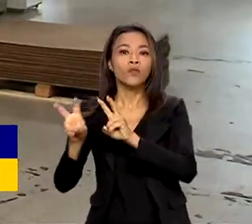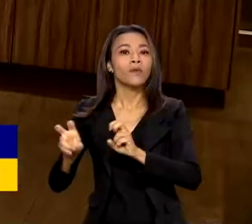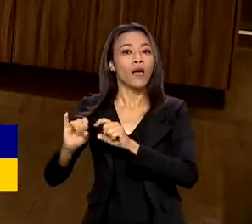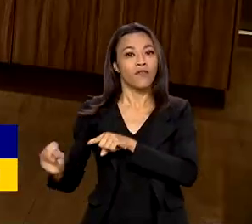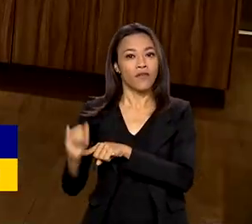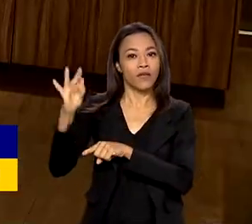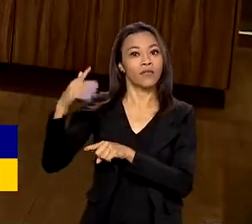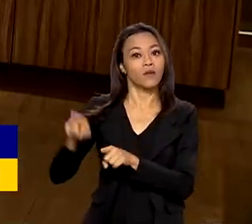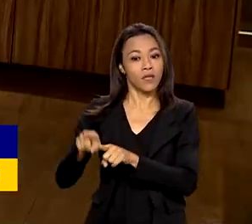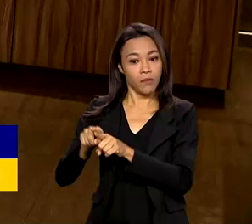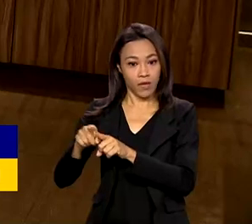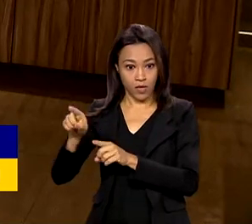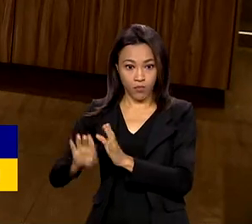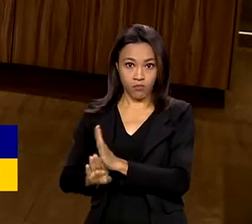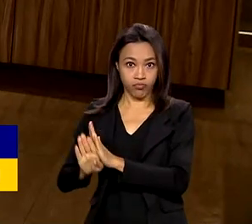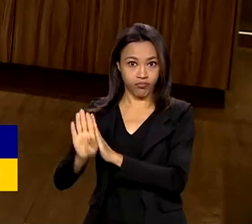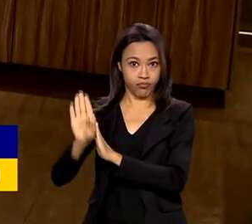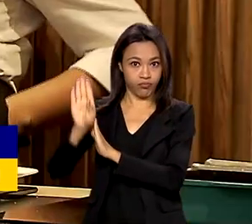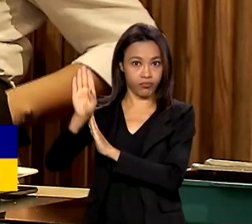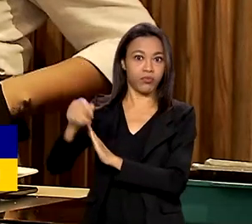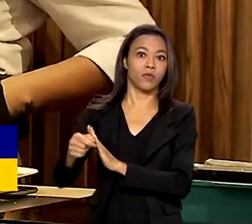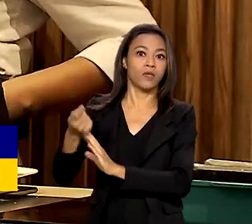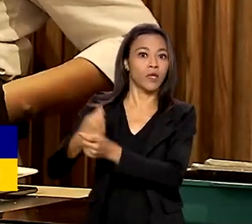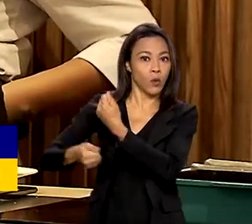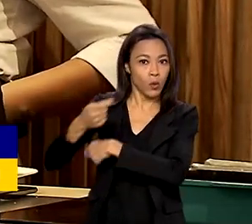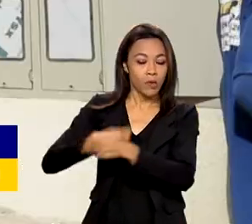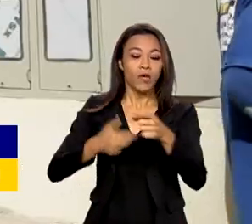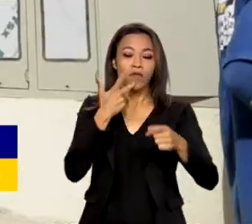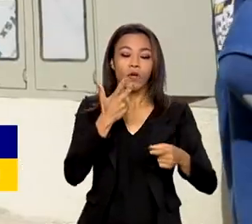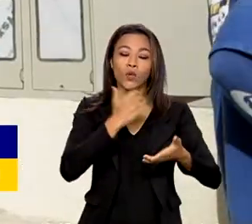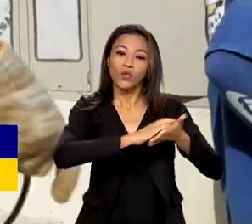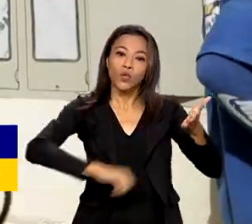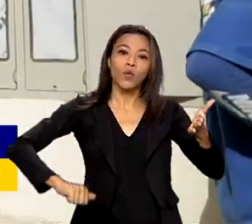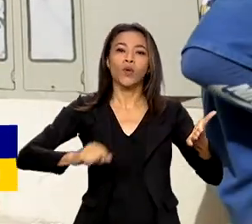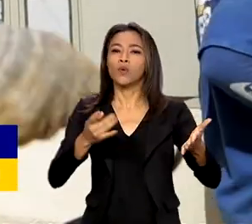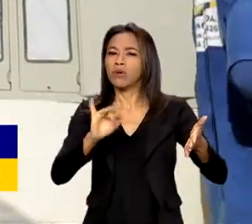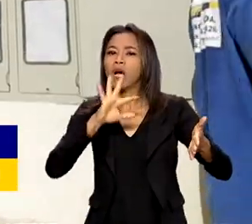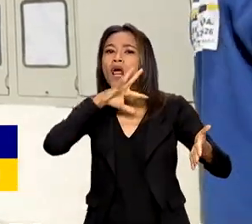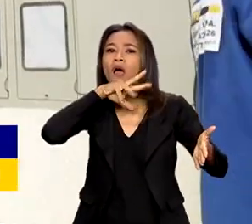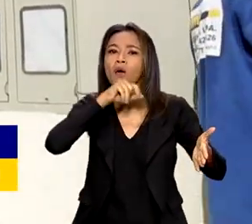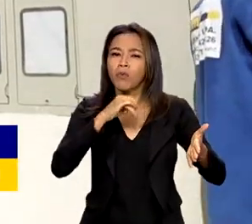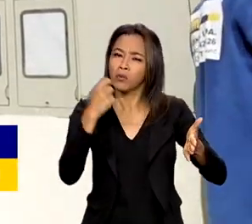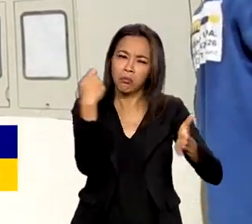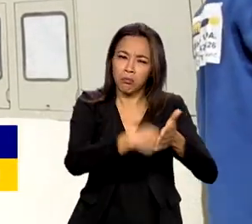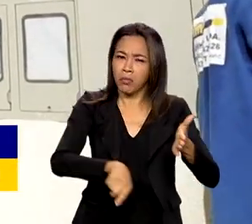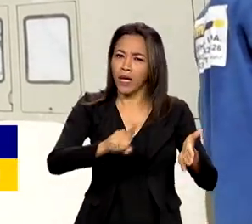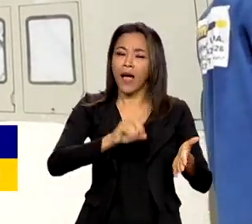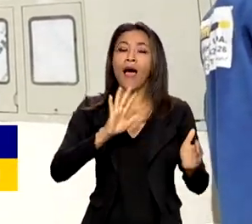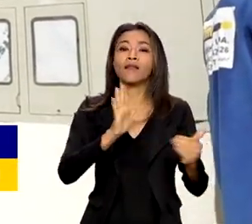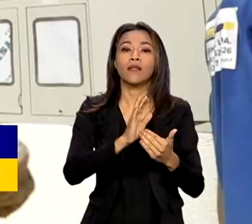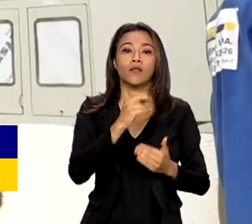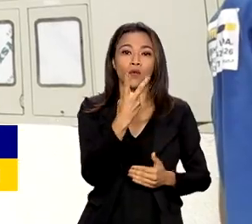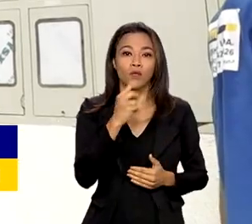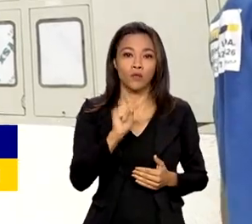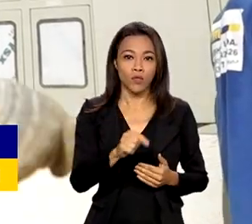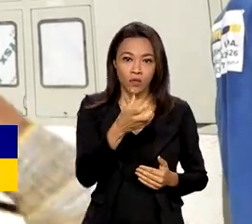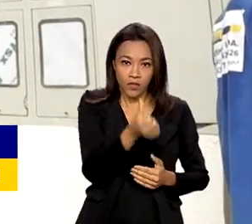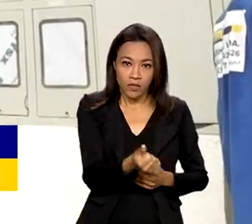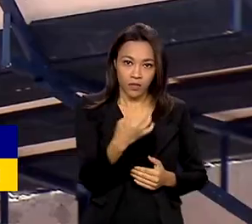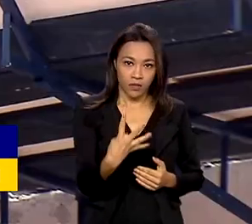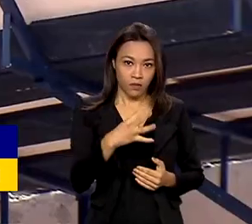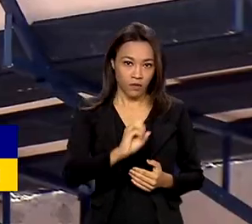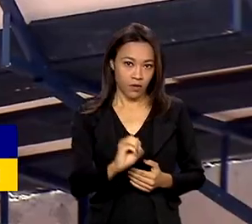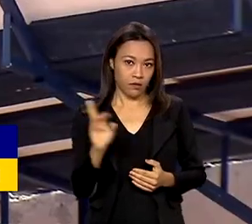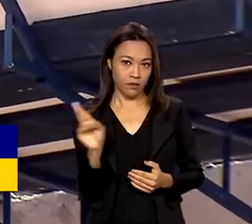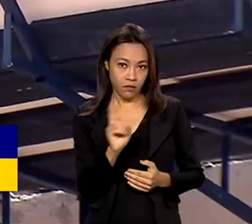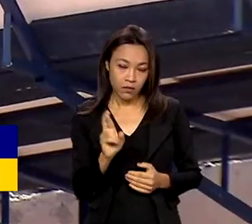economia. E falou da decisão que isenta do imposto de renda todos os trabalhadores que recebem até R$